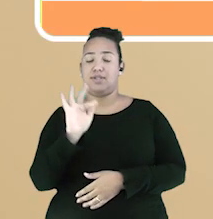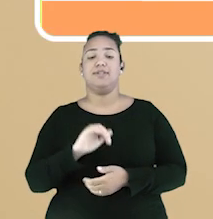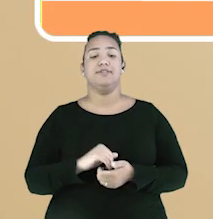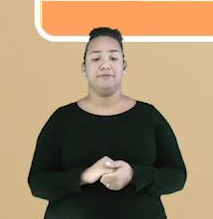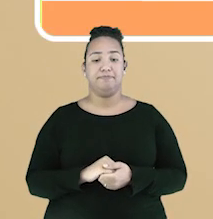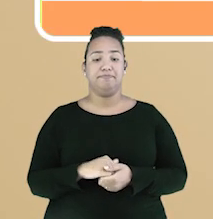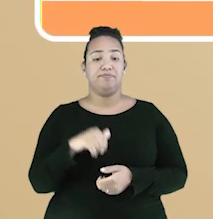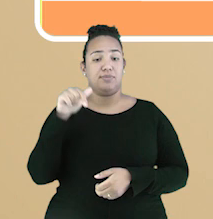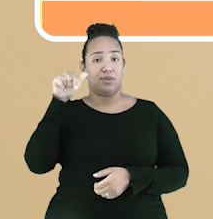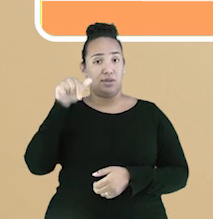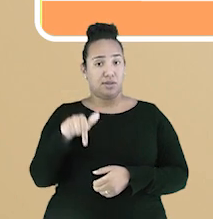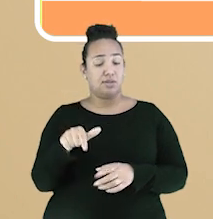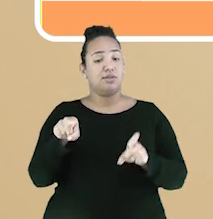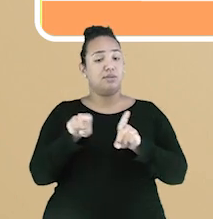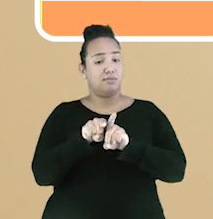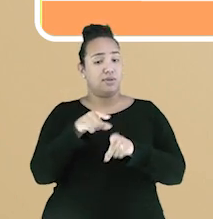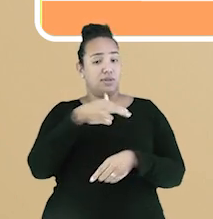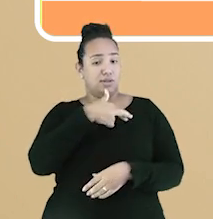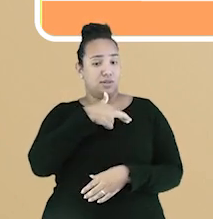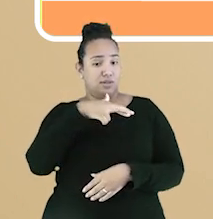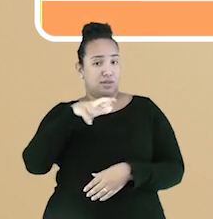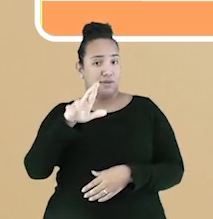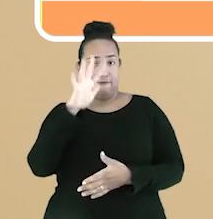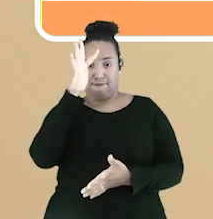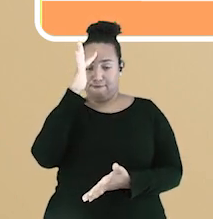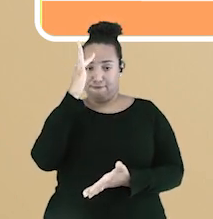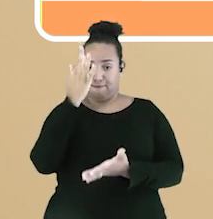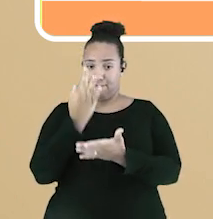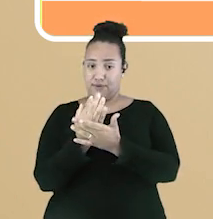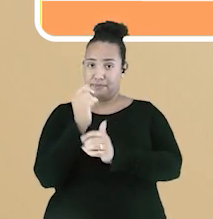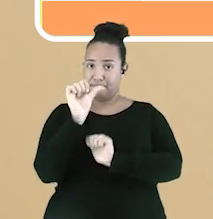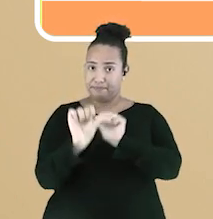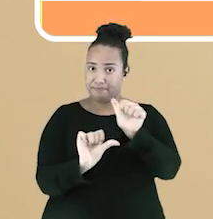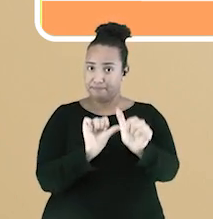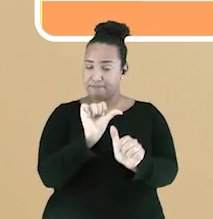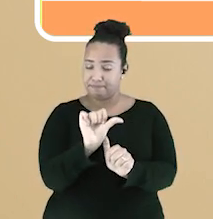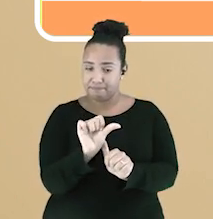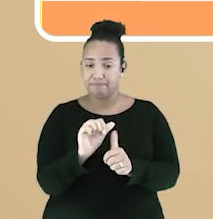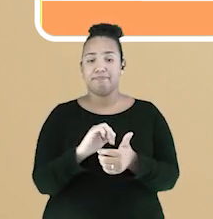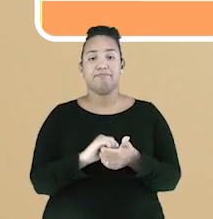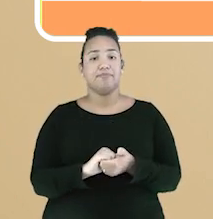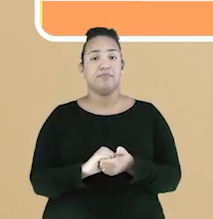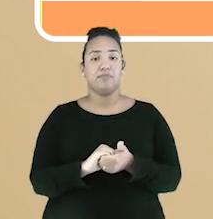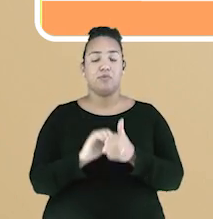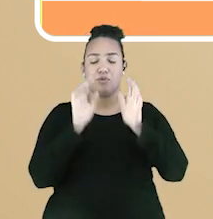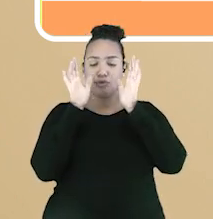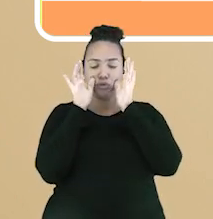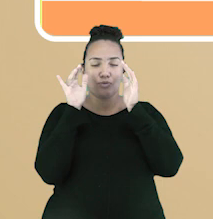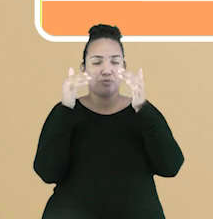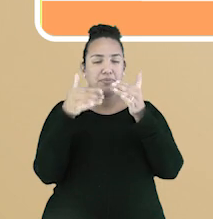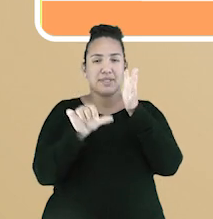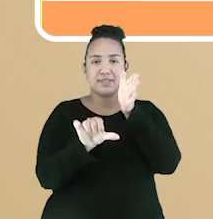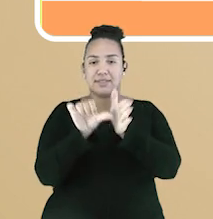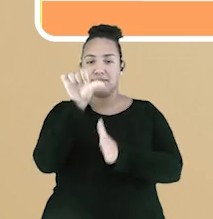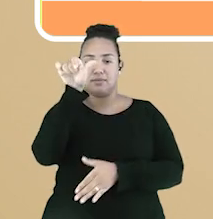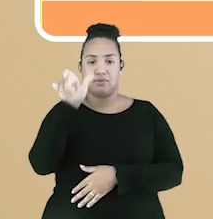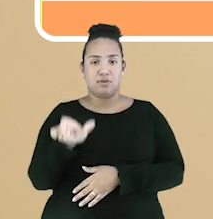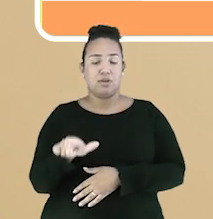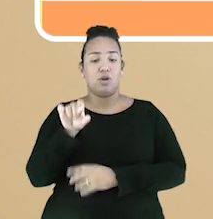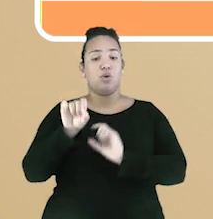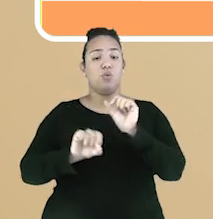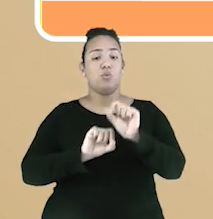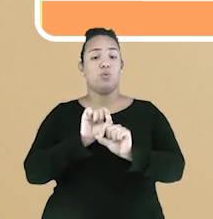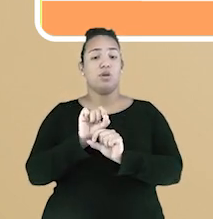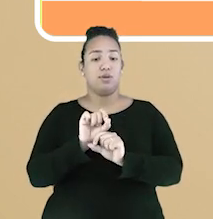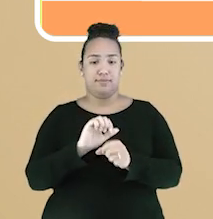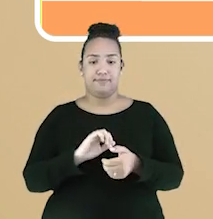calvinismo é uma doutrina religiosa, também chamada de fé reformada. O ponto central do pensamento religioso de João Calvino